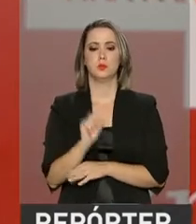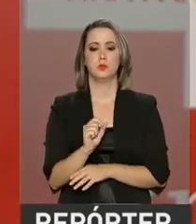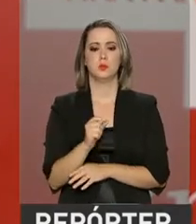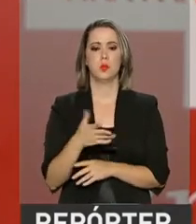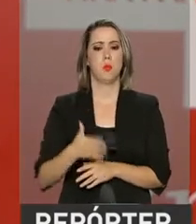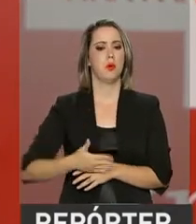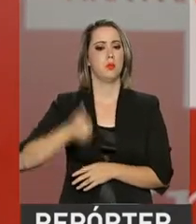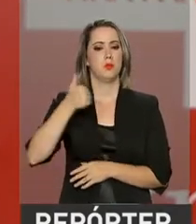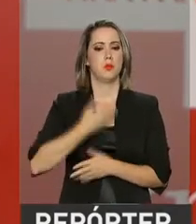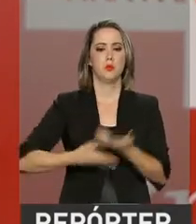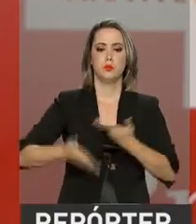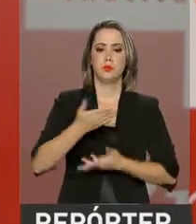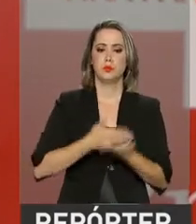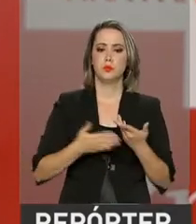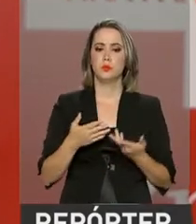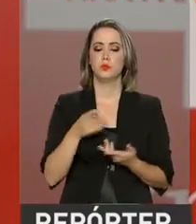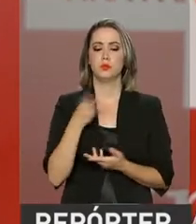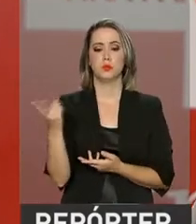intensificar a relação entre os dois países